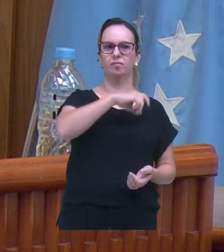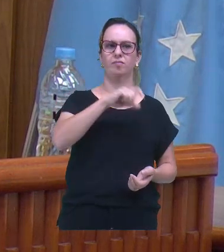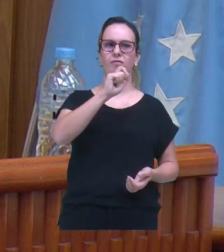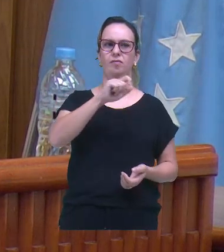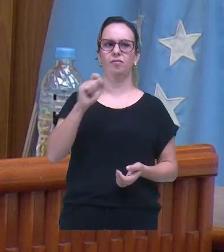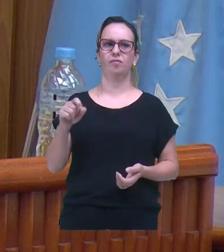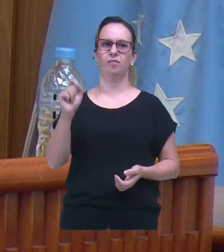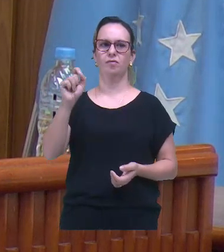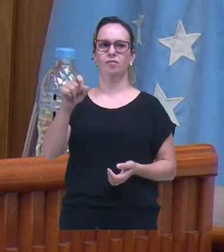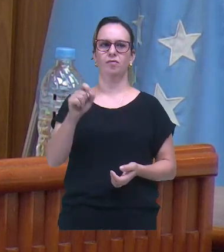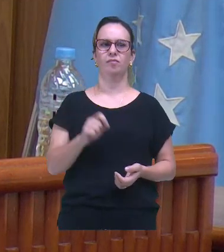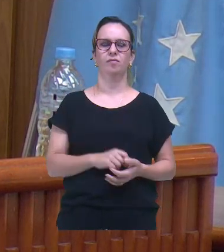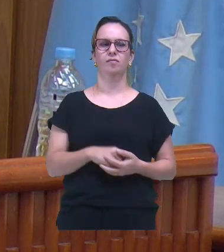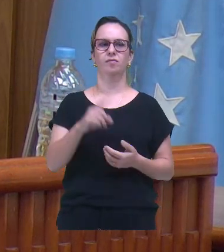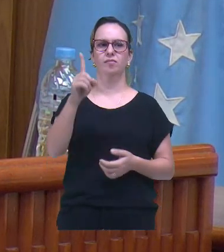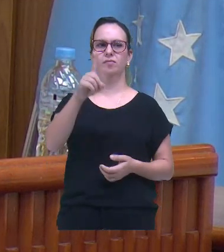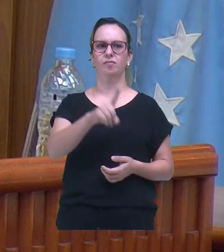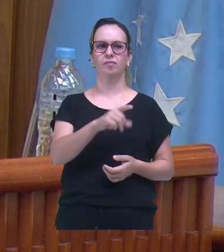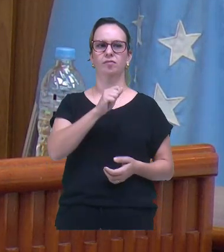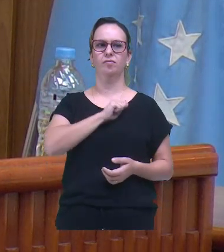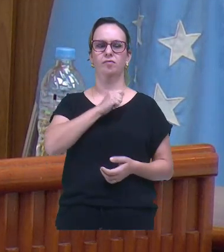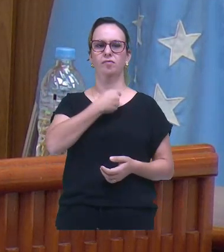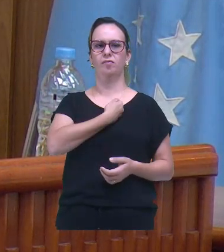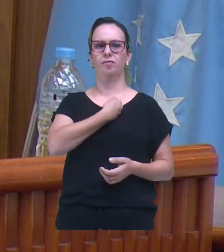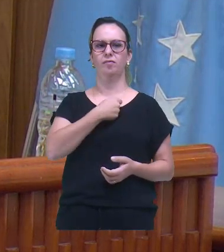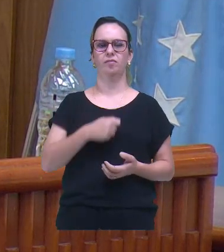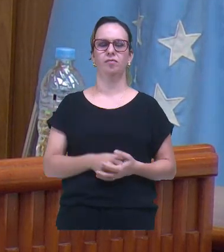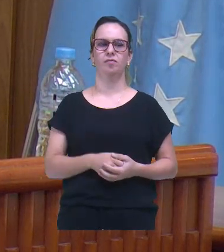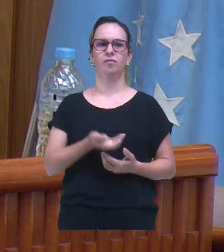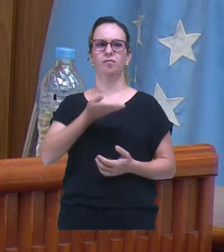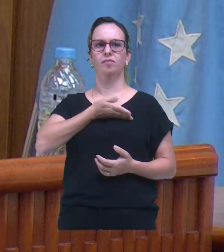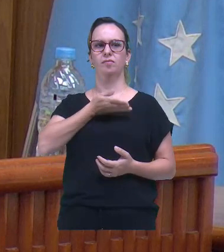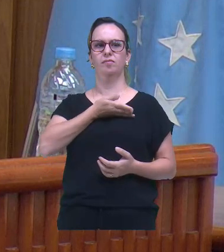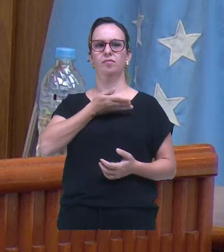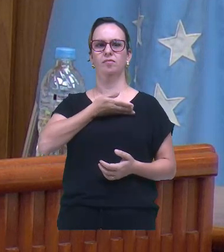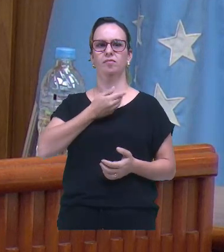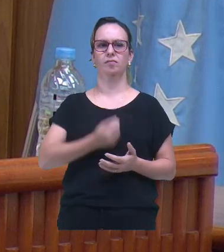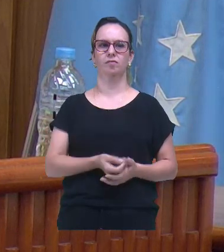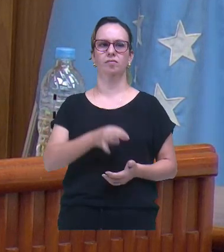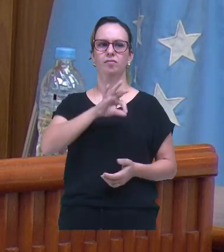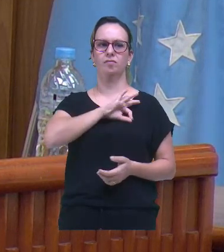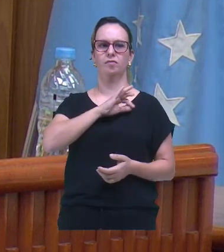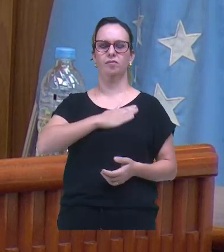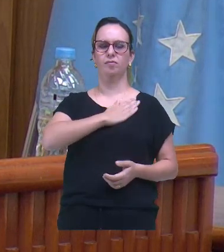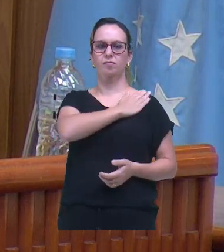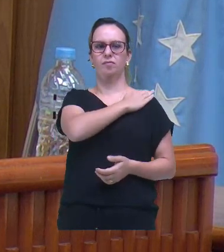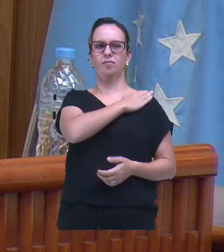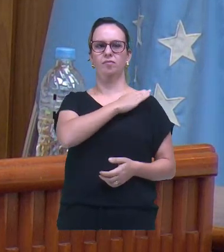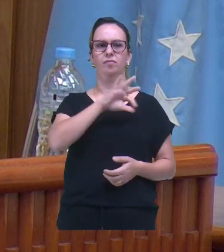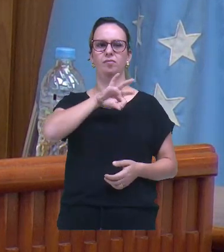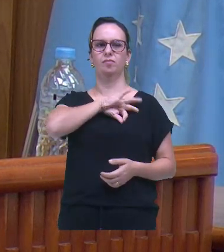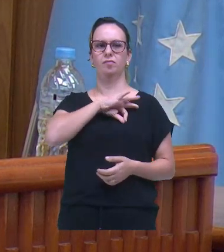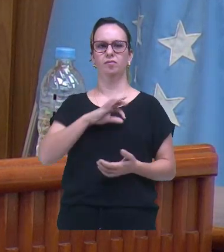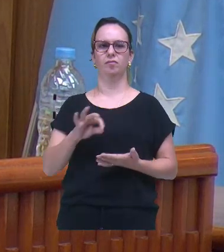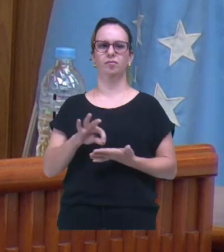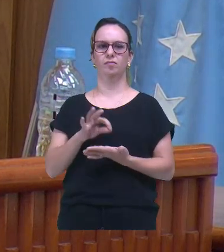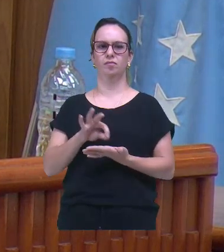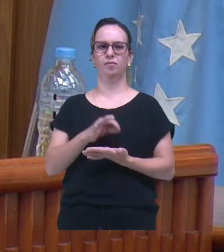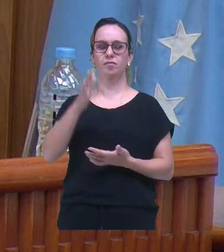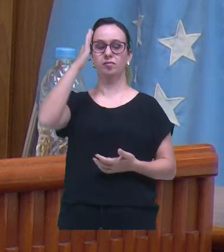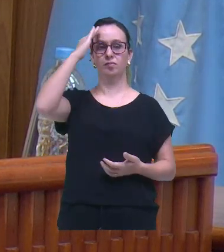policial e os colegas da Polícia Militar, os colegas da Polícia Civil, sabem bem o que eu estou dizendo.